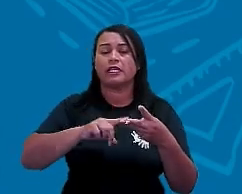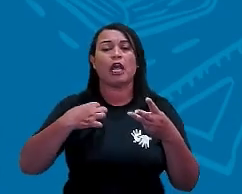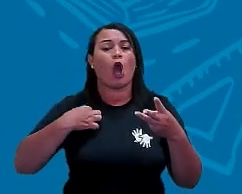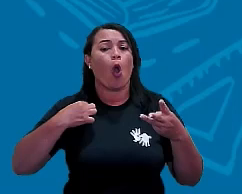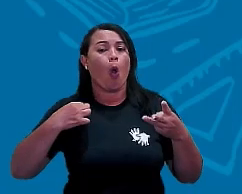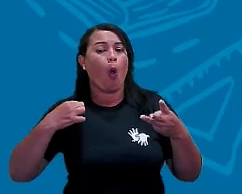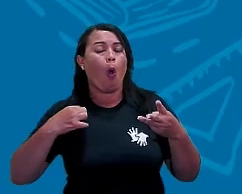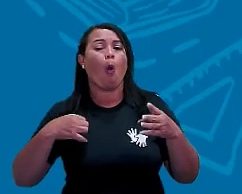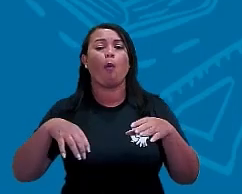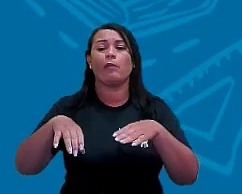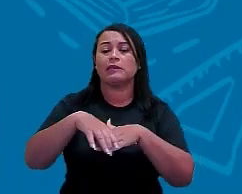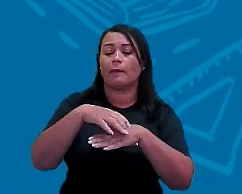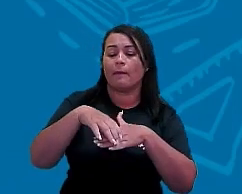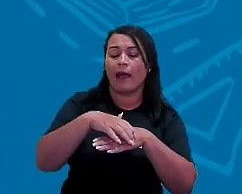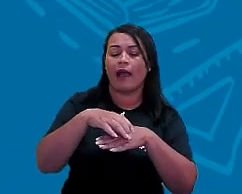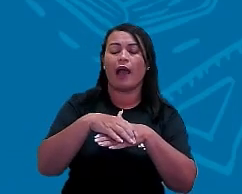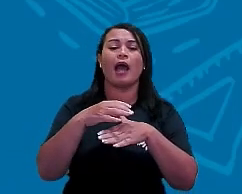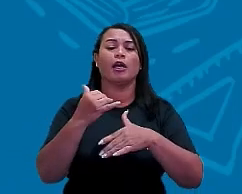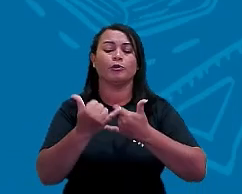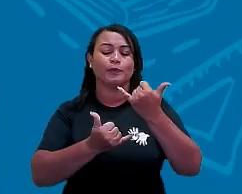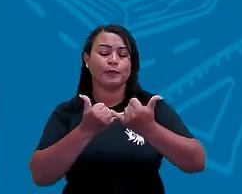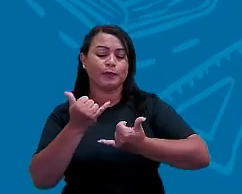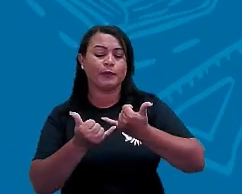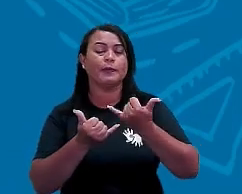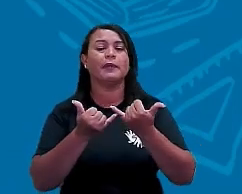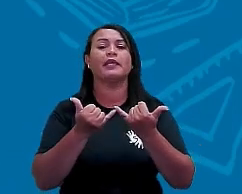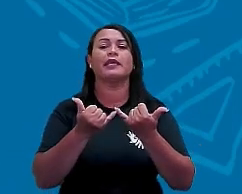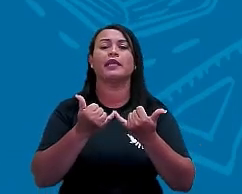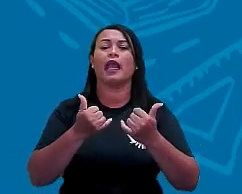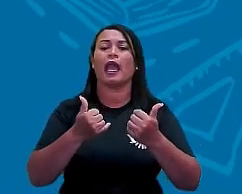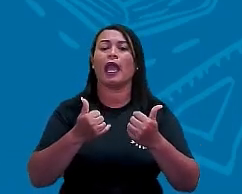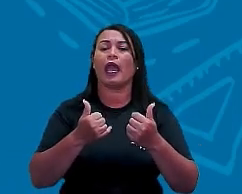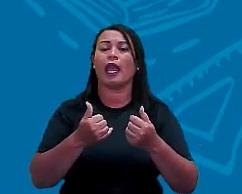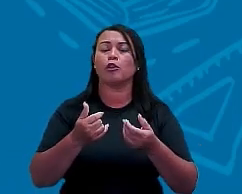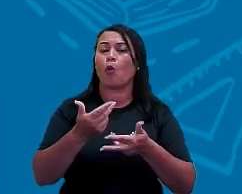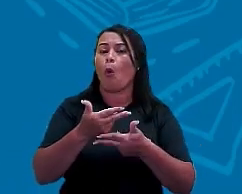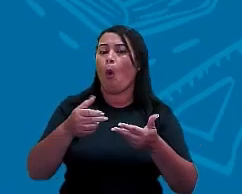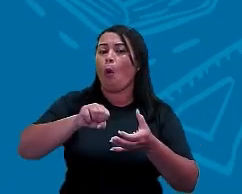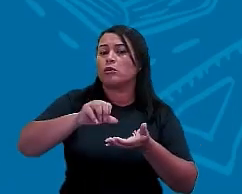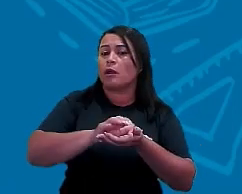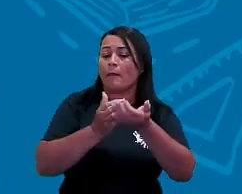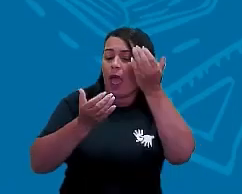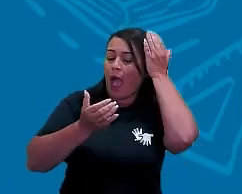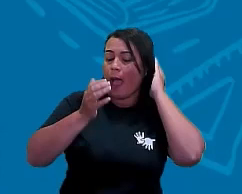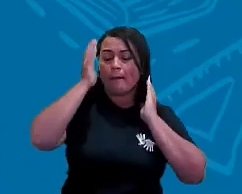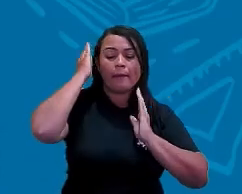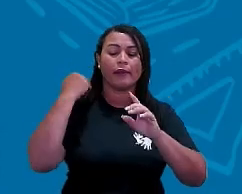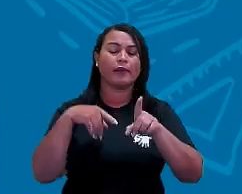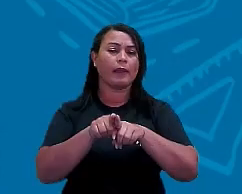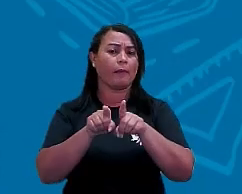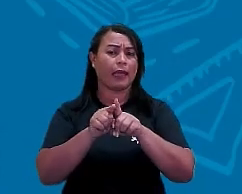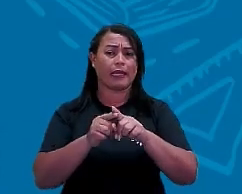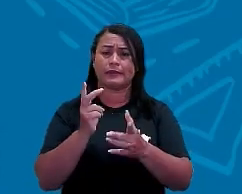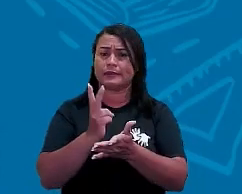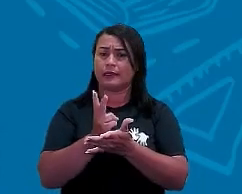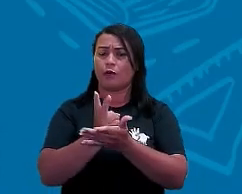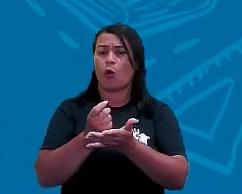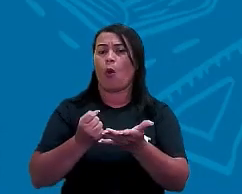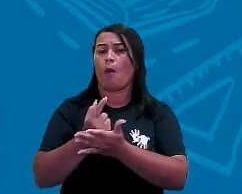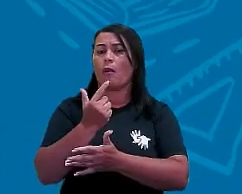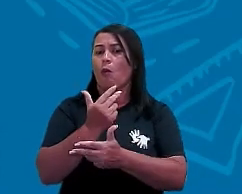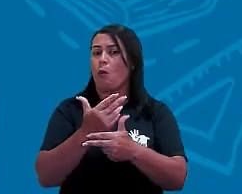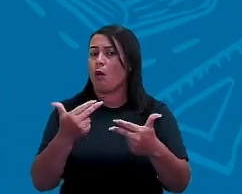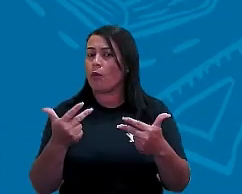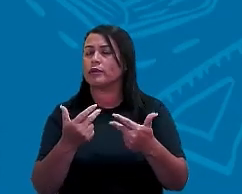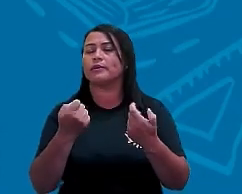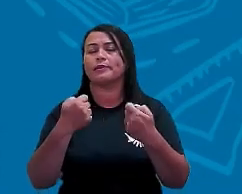roupa, sapato, brinquedo, produtos de cabelo. Então, toda vez que eu quiser comprar alguma